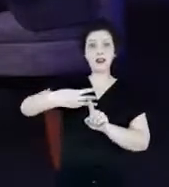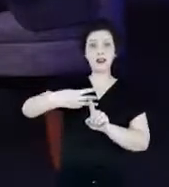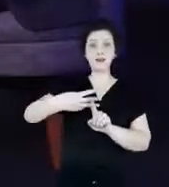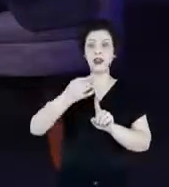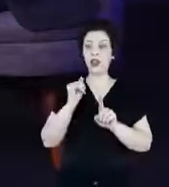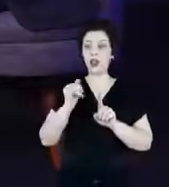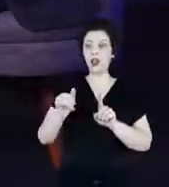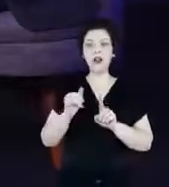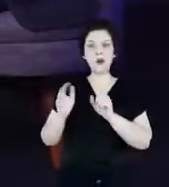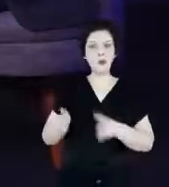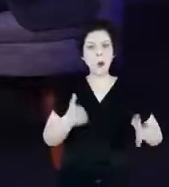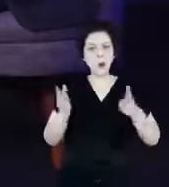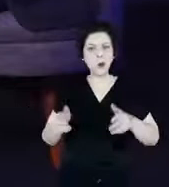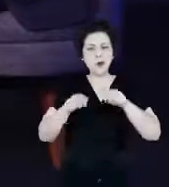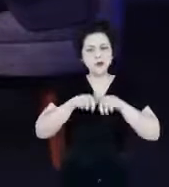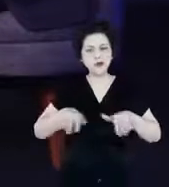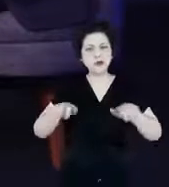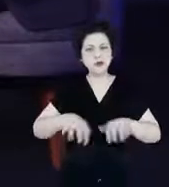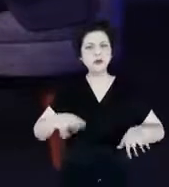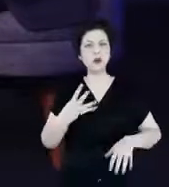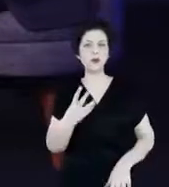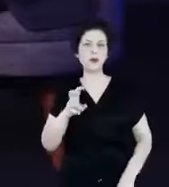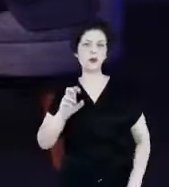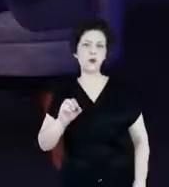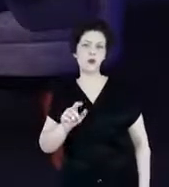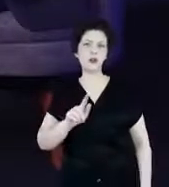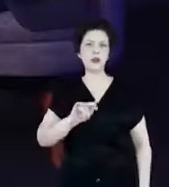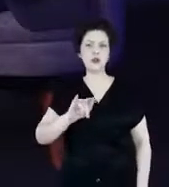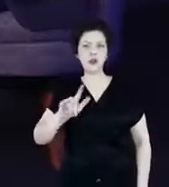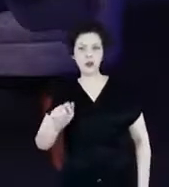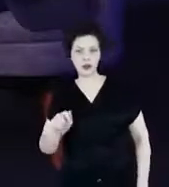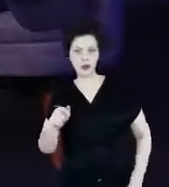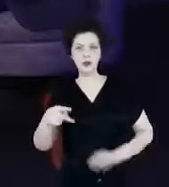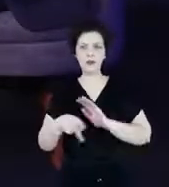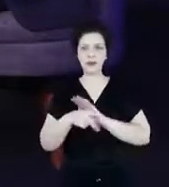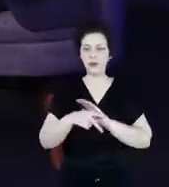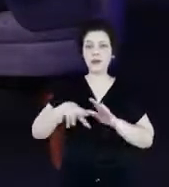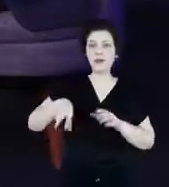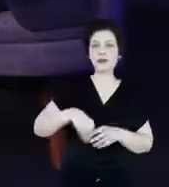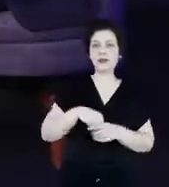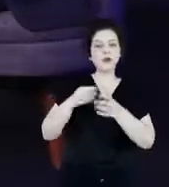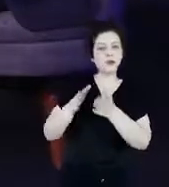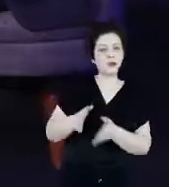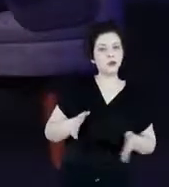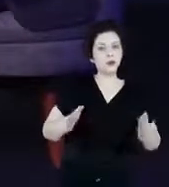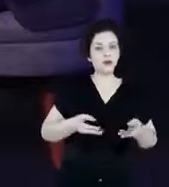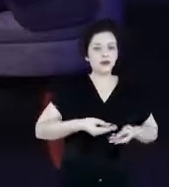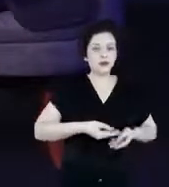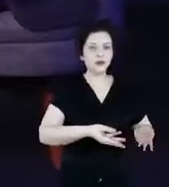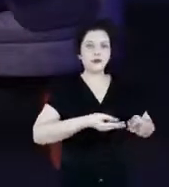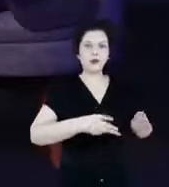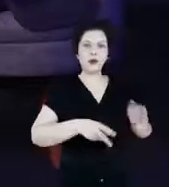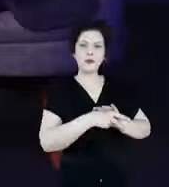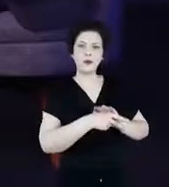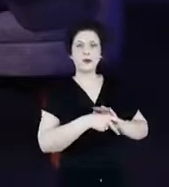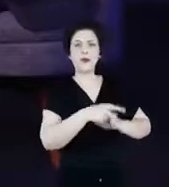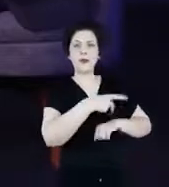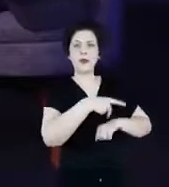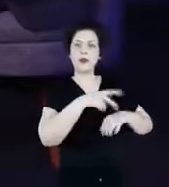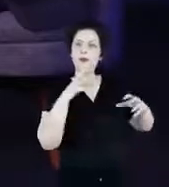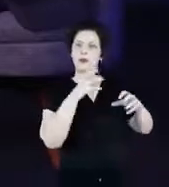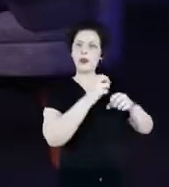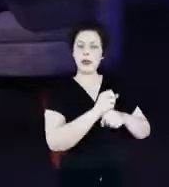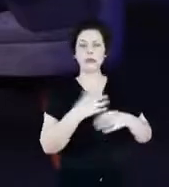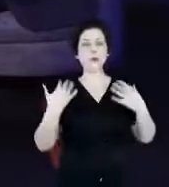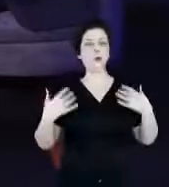energia. Nós vamos precisar de 450 gigas sendo introduzidos dentro do processo de geração do país. E é um desafio